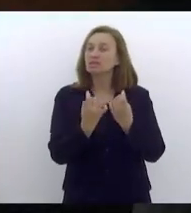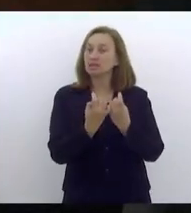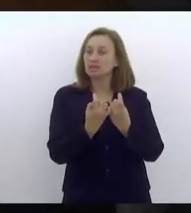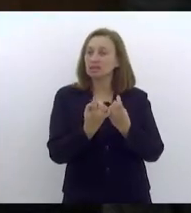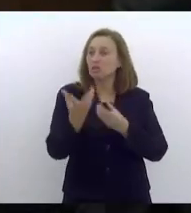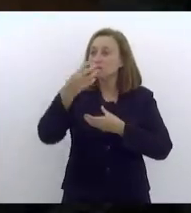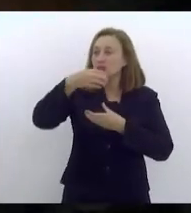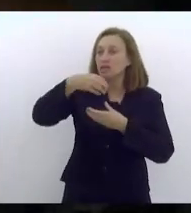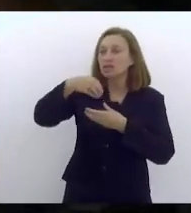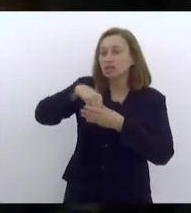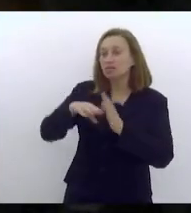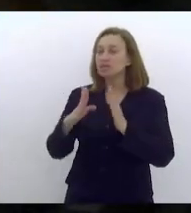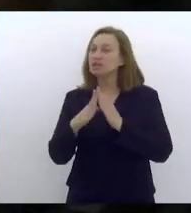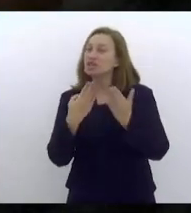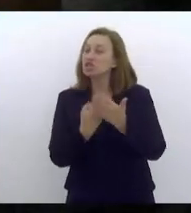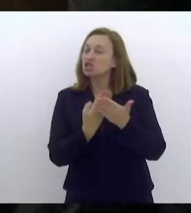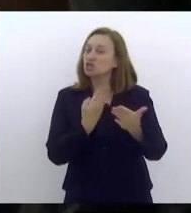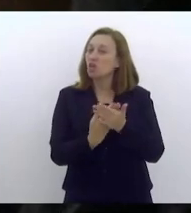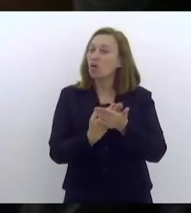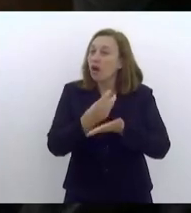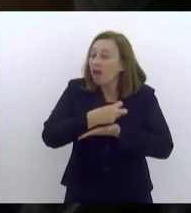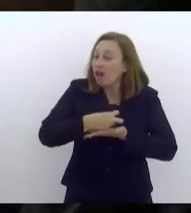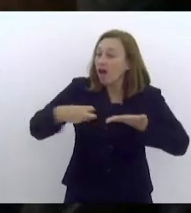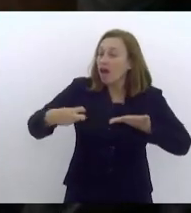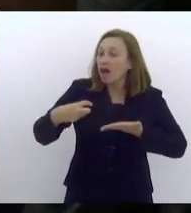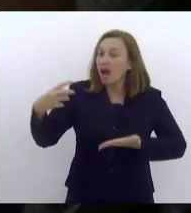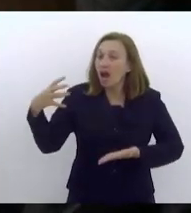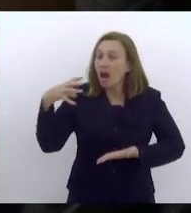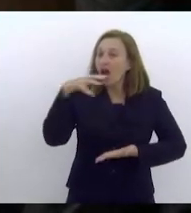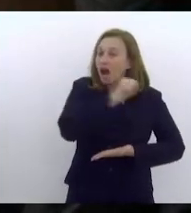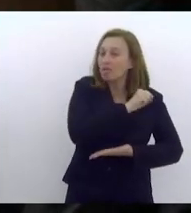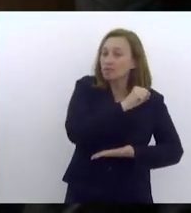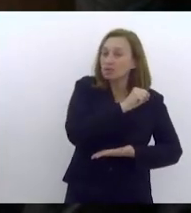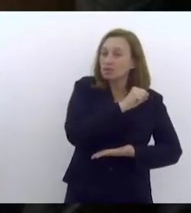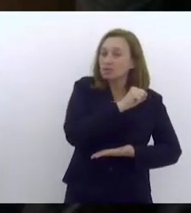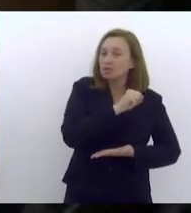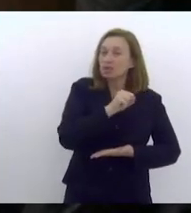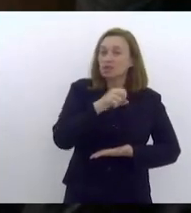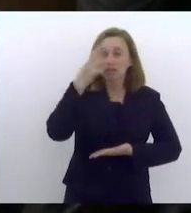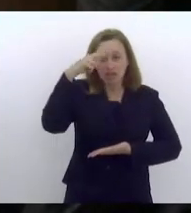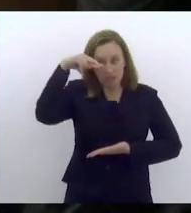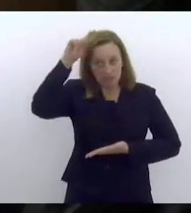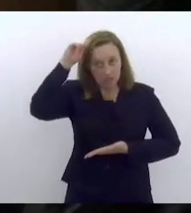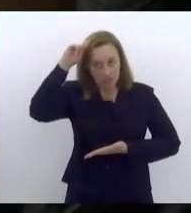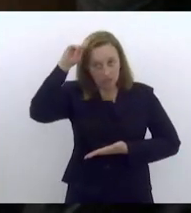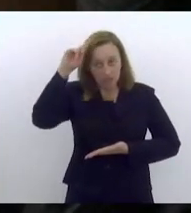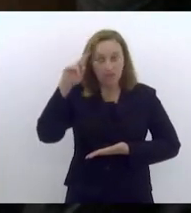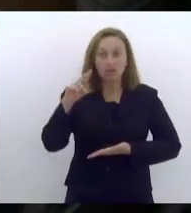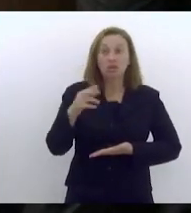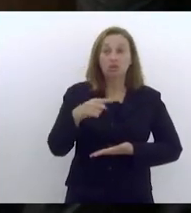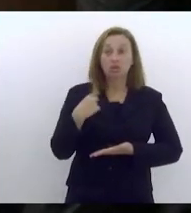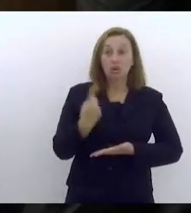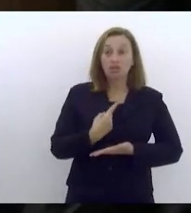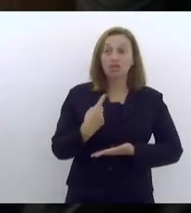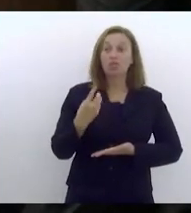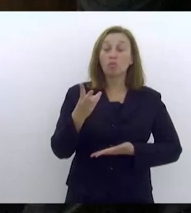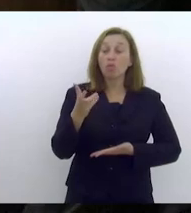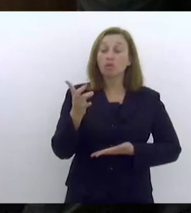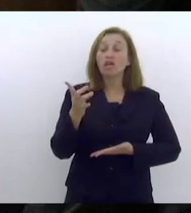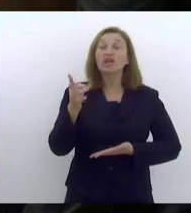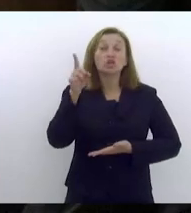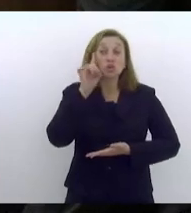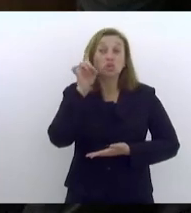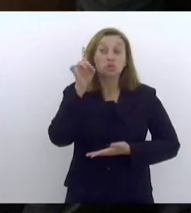das nossas crianças. Exonere imediatamente Renan Ferreirinha. Estamos em contagem a cada